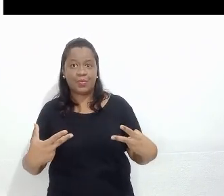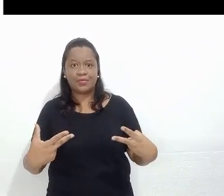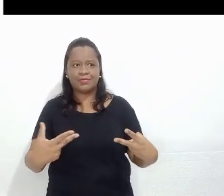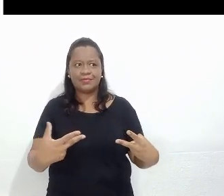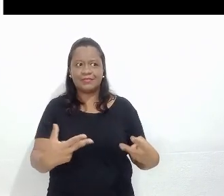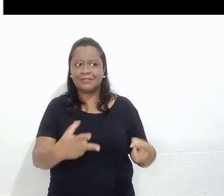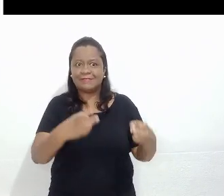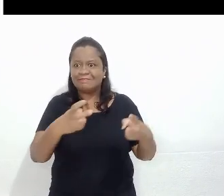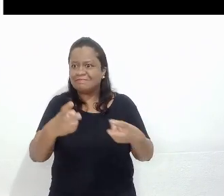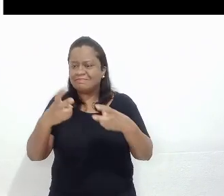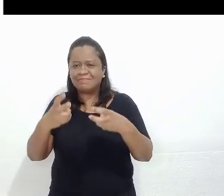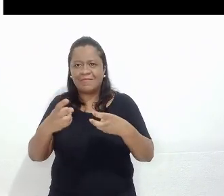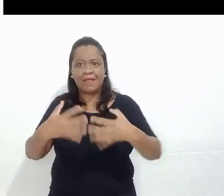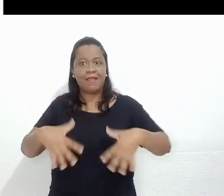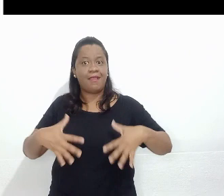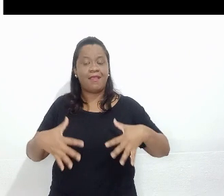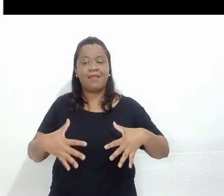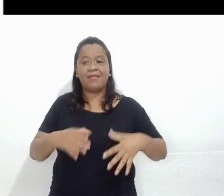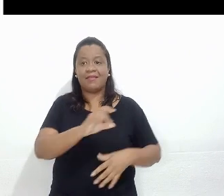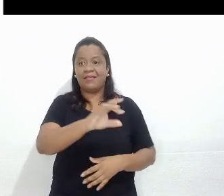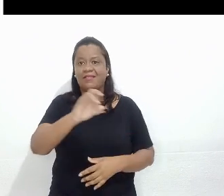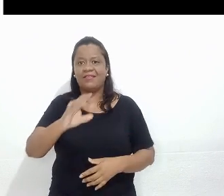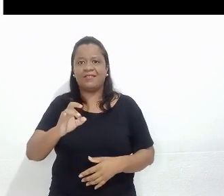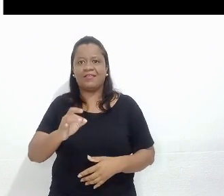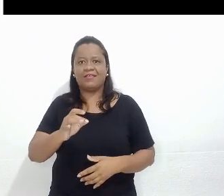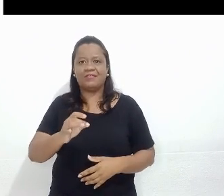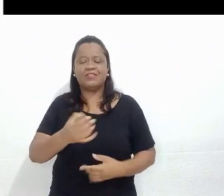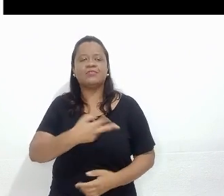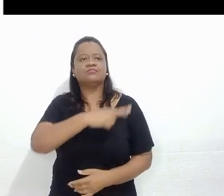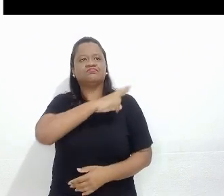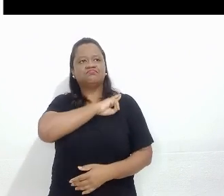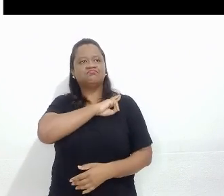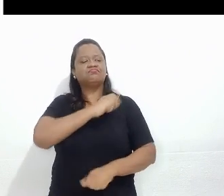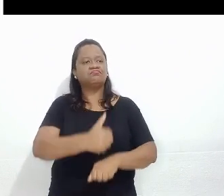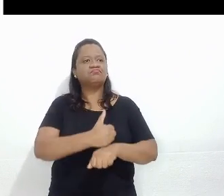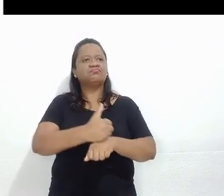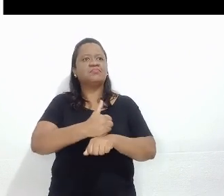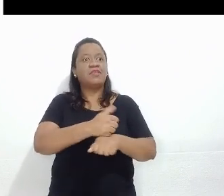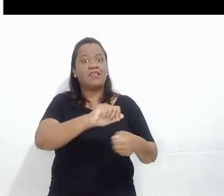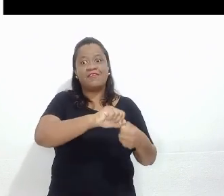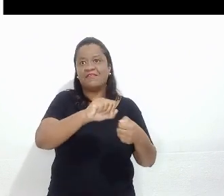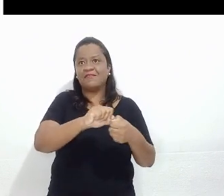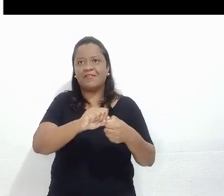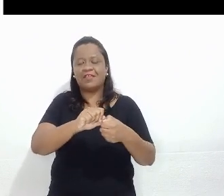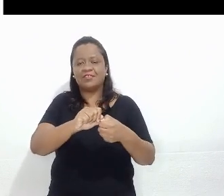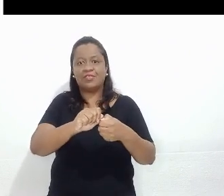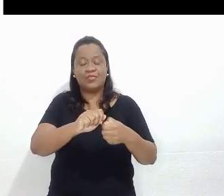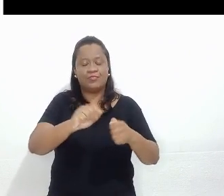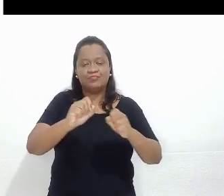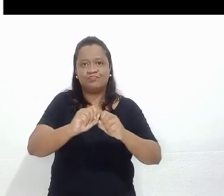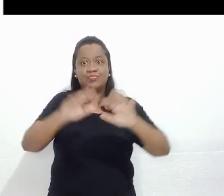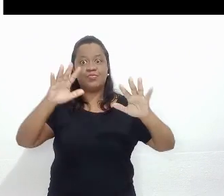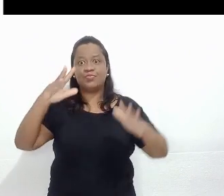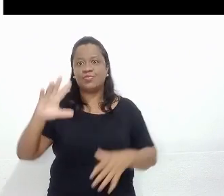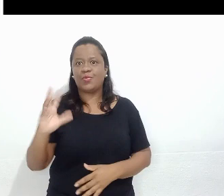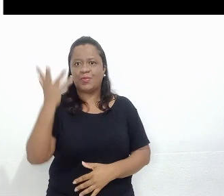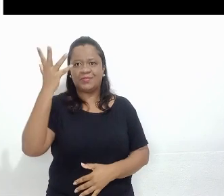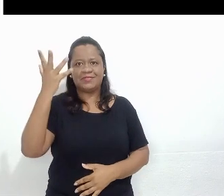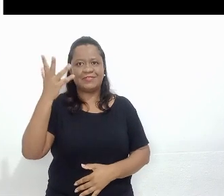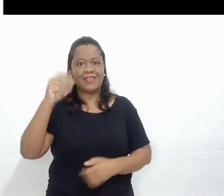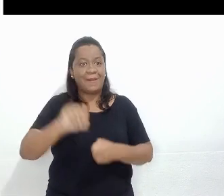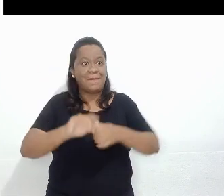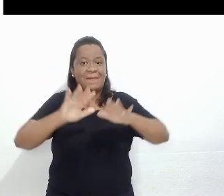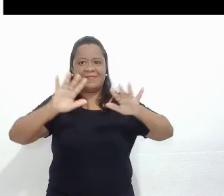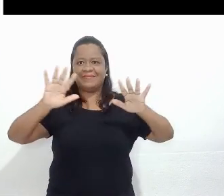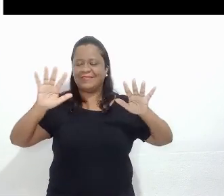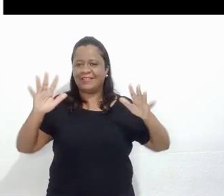a sua função, o seu papel, e faz e a coisa acontece. É um milagre quase, né? É uma coisa linda, assim,